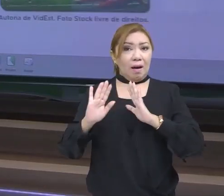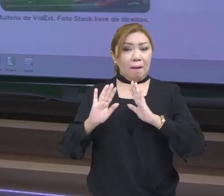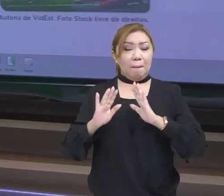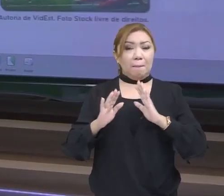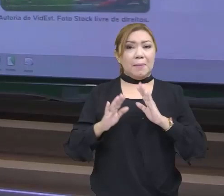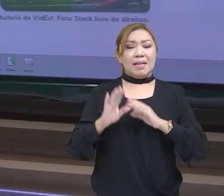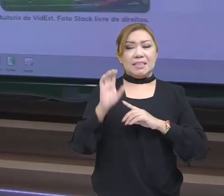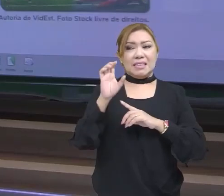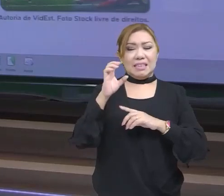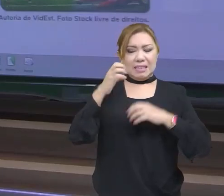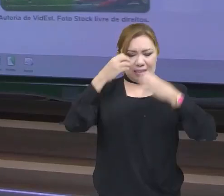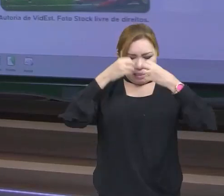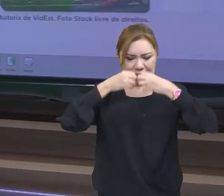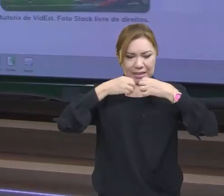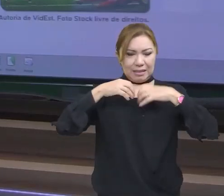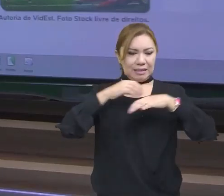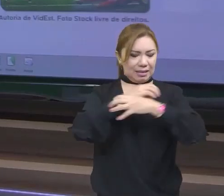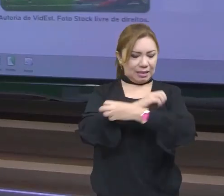suor.